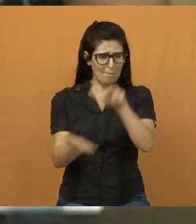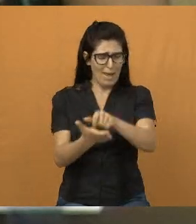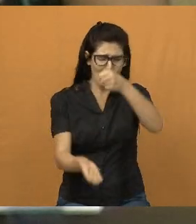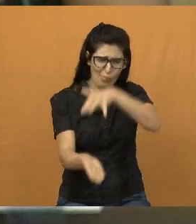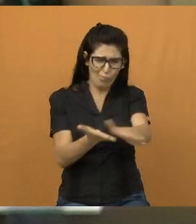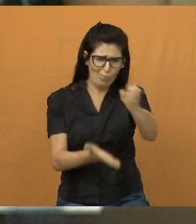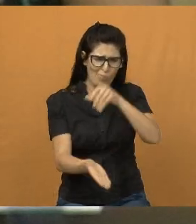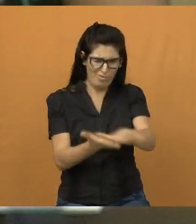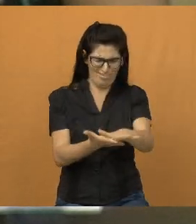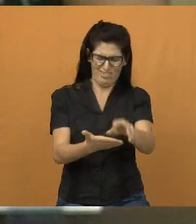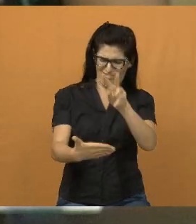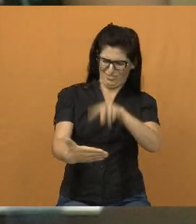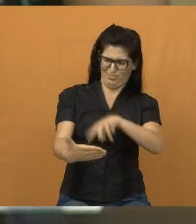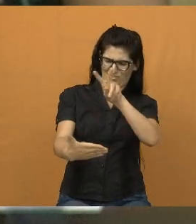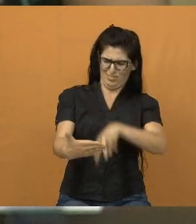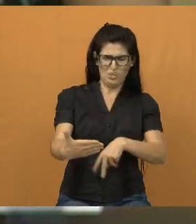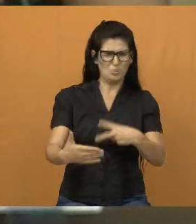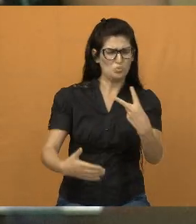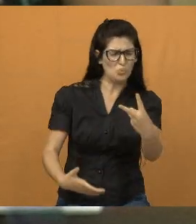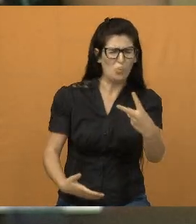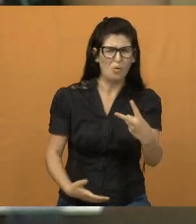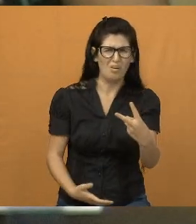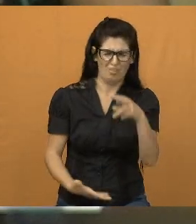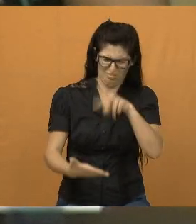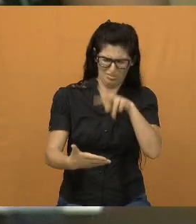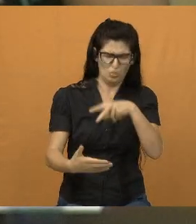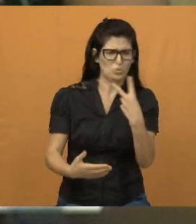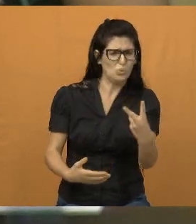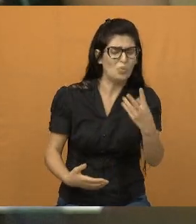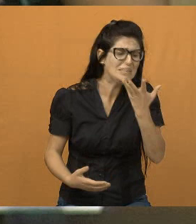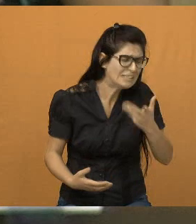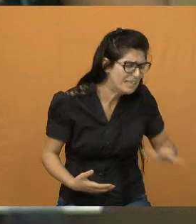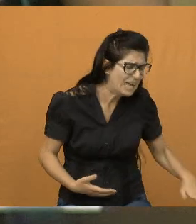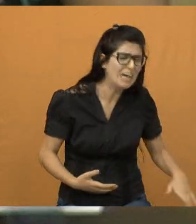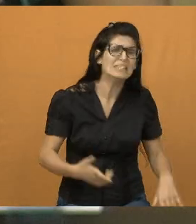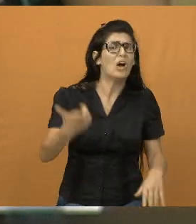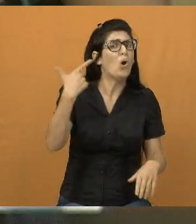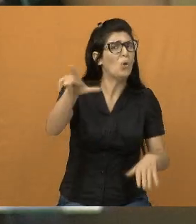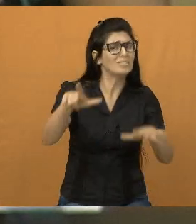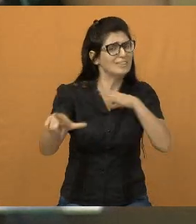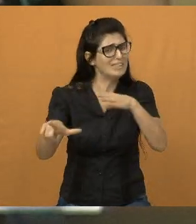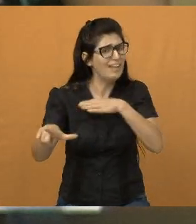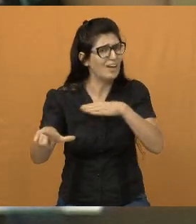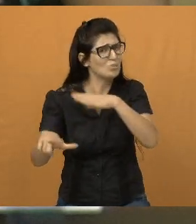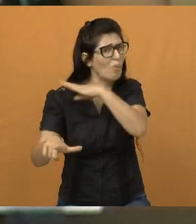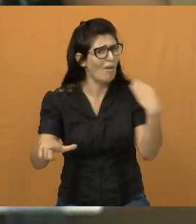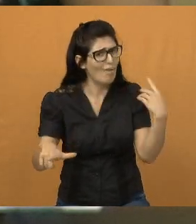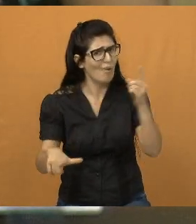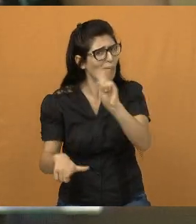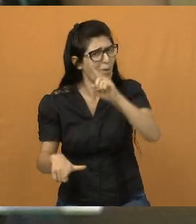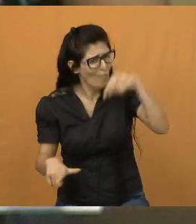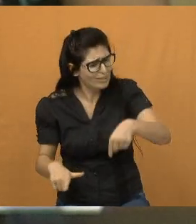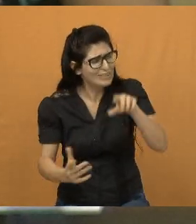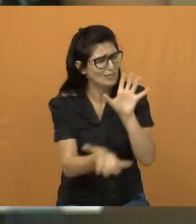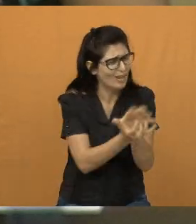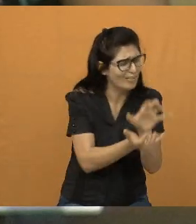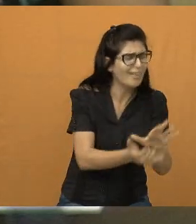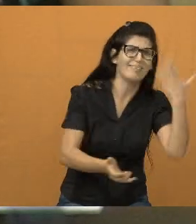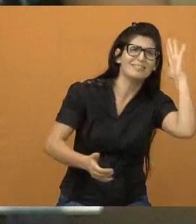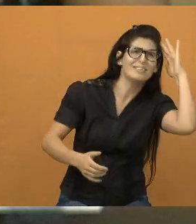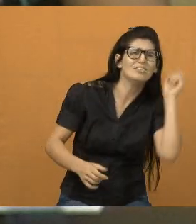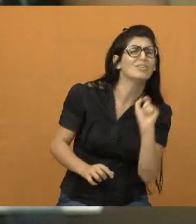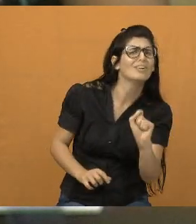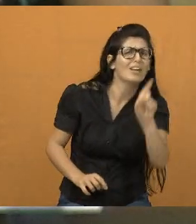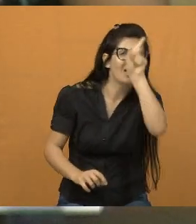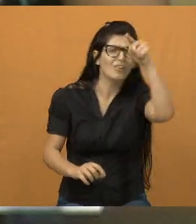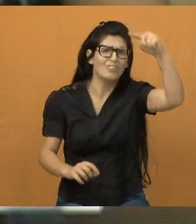mudar, dizendo que 2 crianças que estavam ali eram de outros municípios, porque nós temos que entender que nós temos um hospital